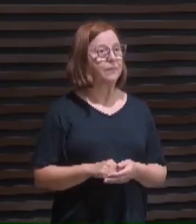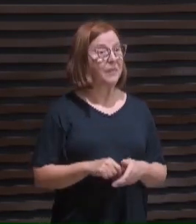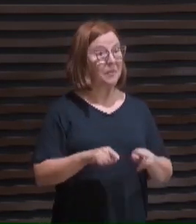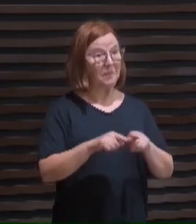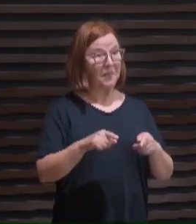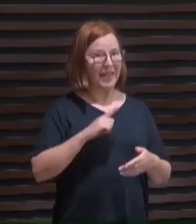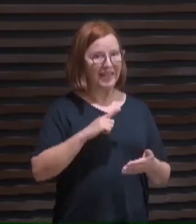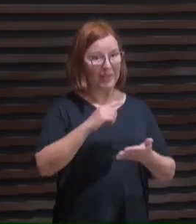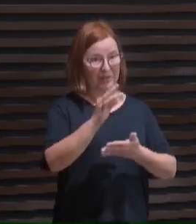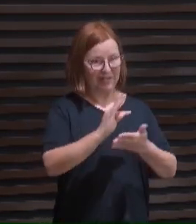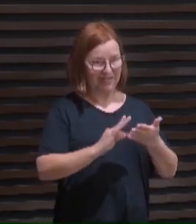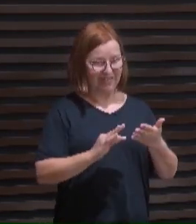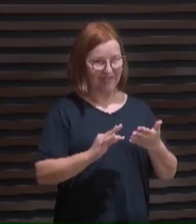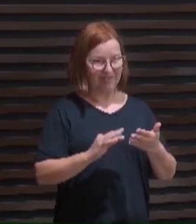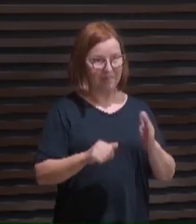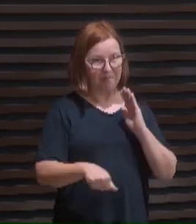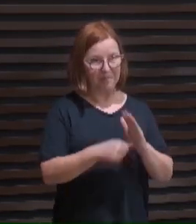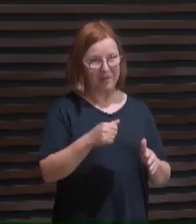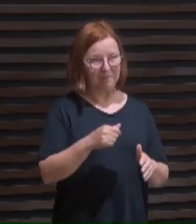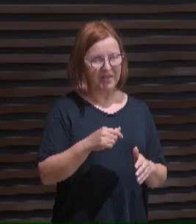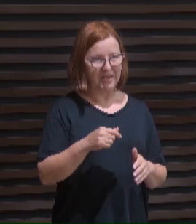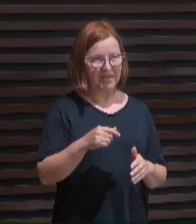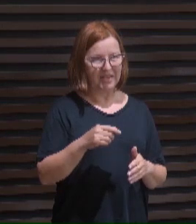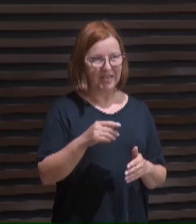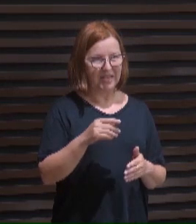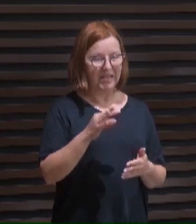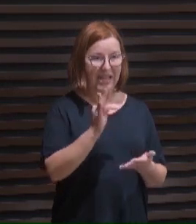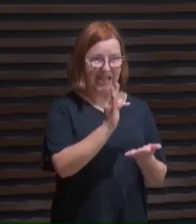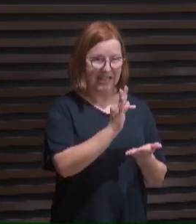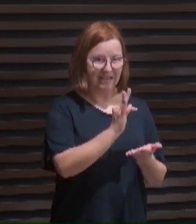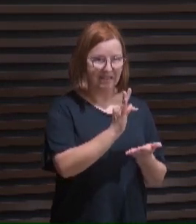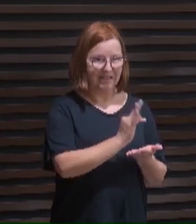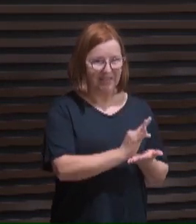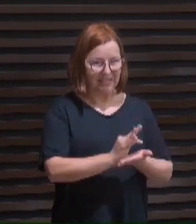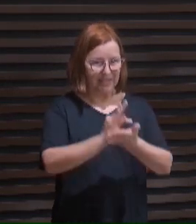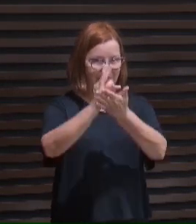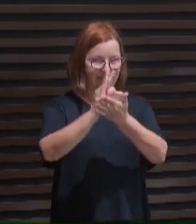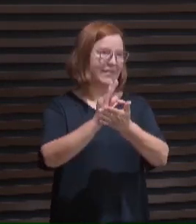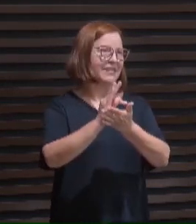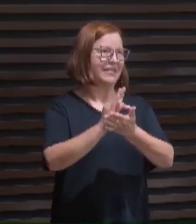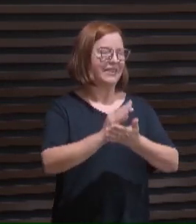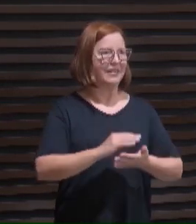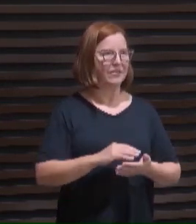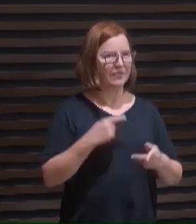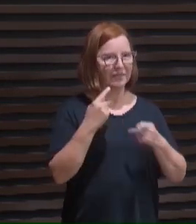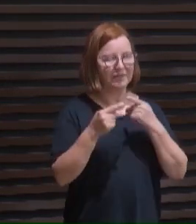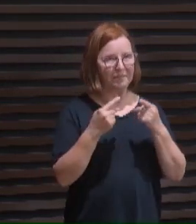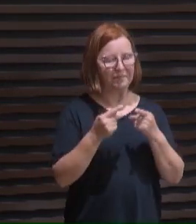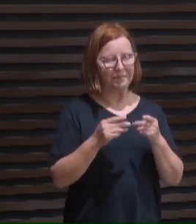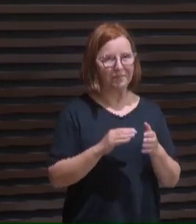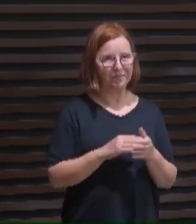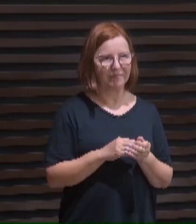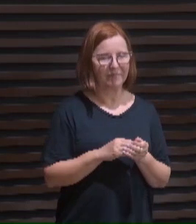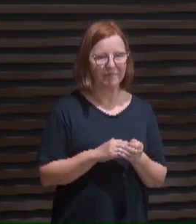maravilhoso em 1 Tessalonicenses capítulo 1, verso 10, que eu olho para esse texto e digo assim, eu tenho